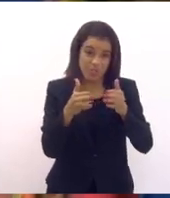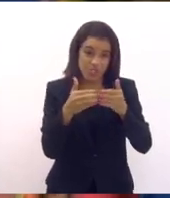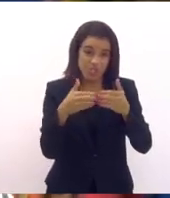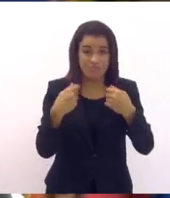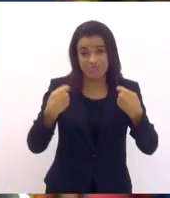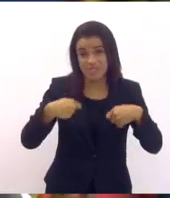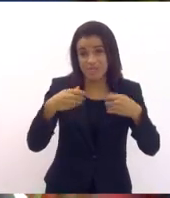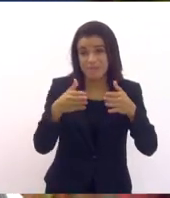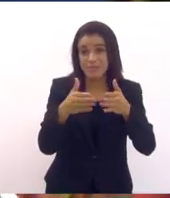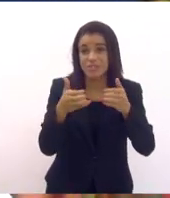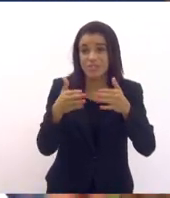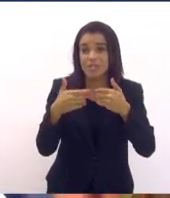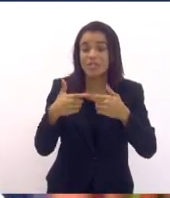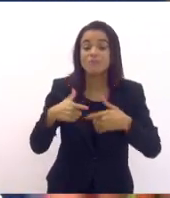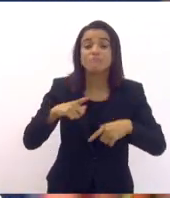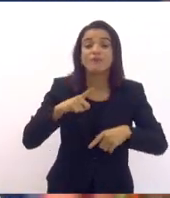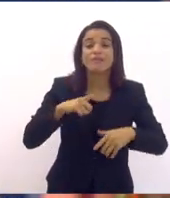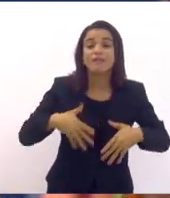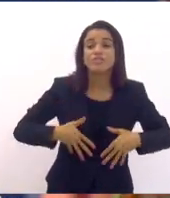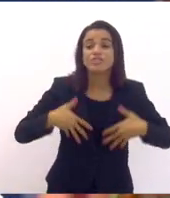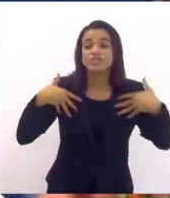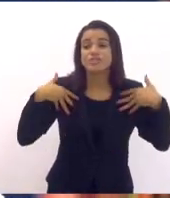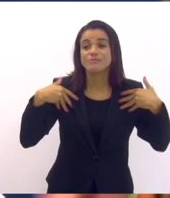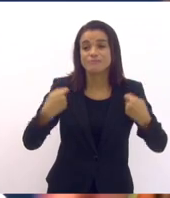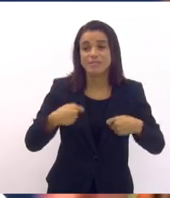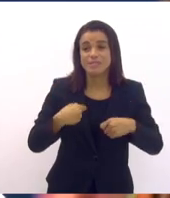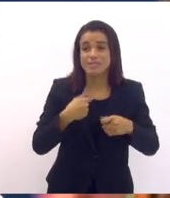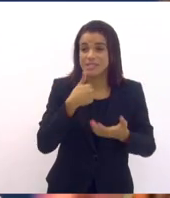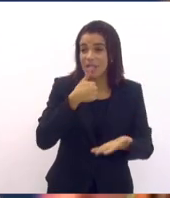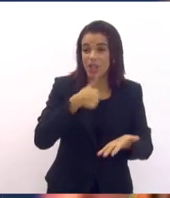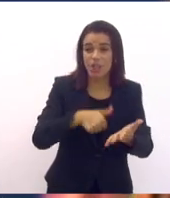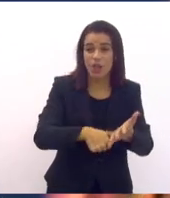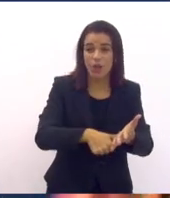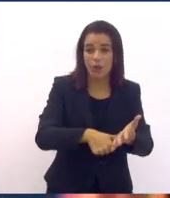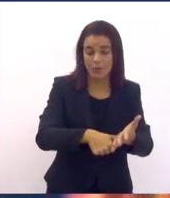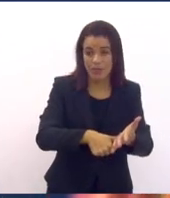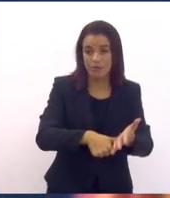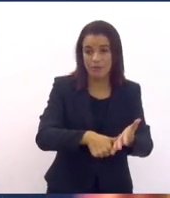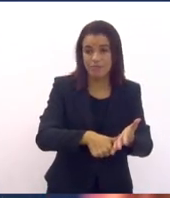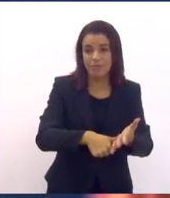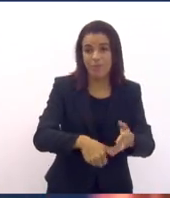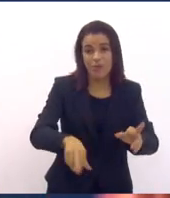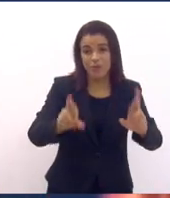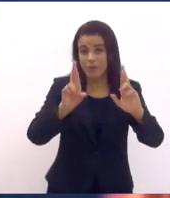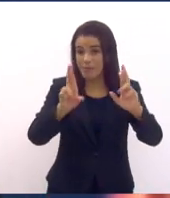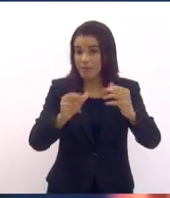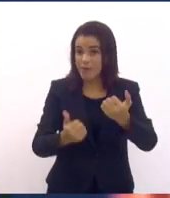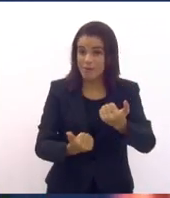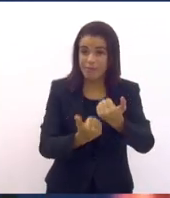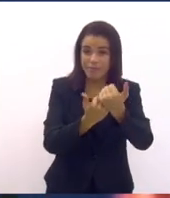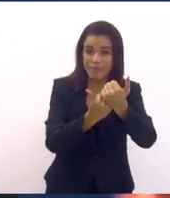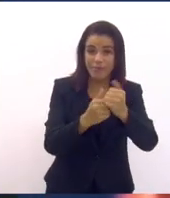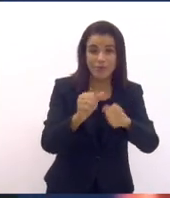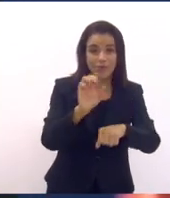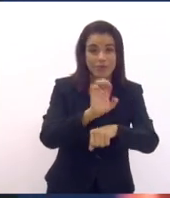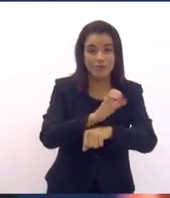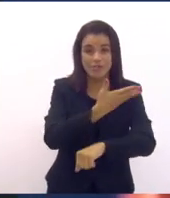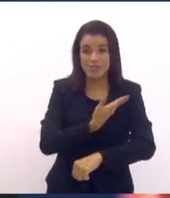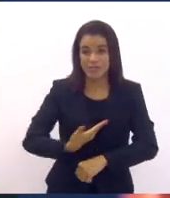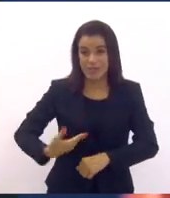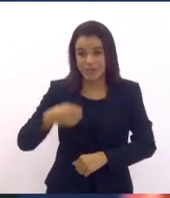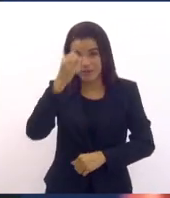pedir para ter dignidade tem que se ter documento contamos com a colaboração do estado do